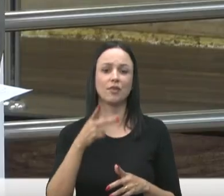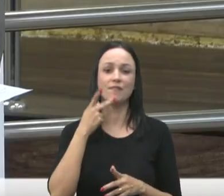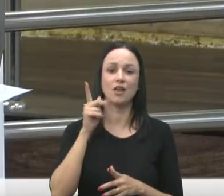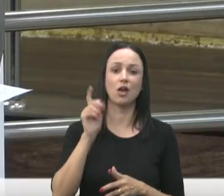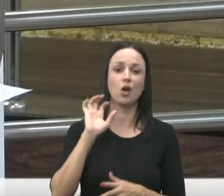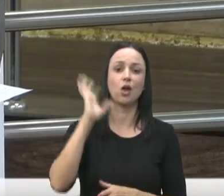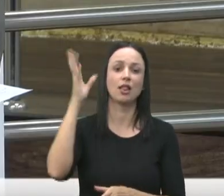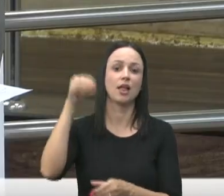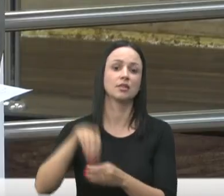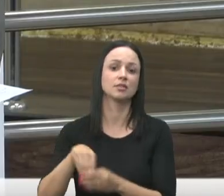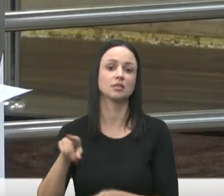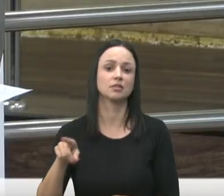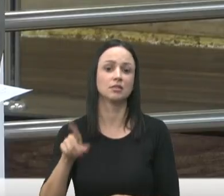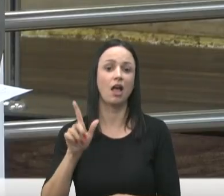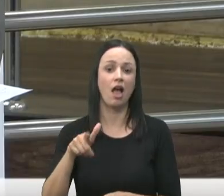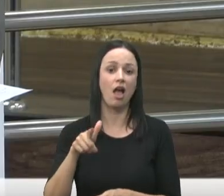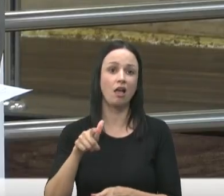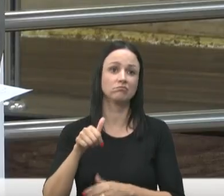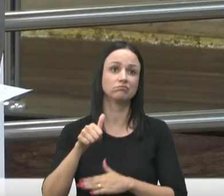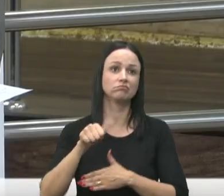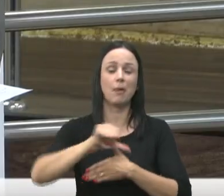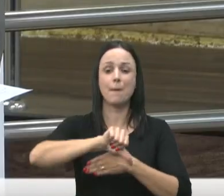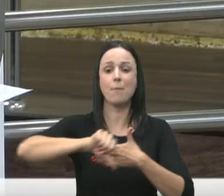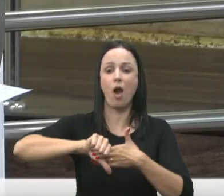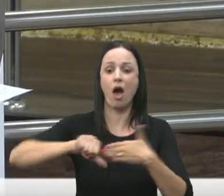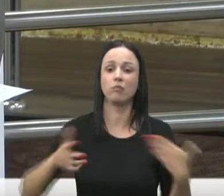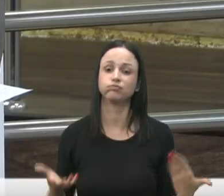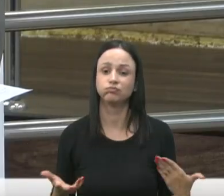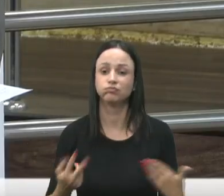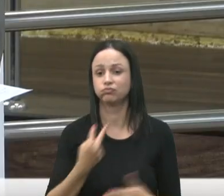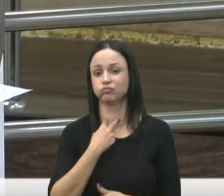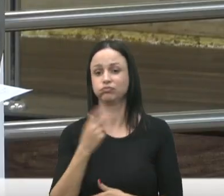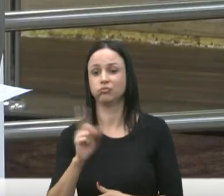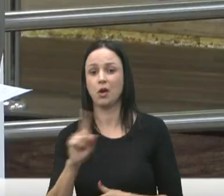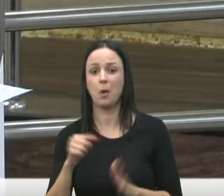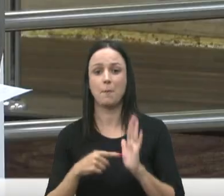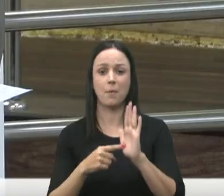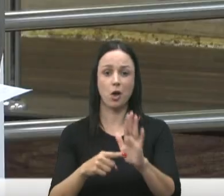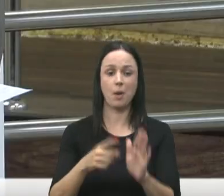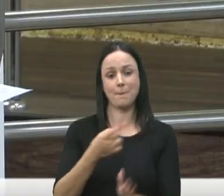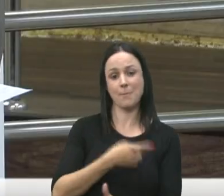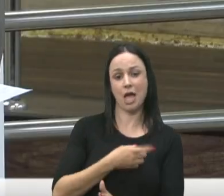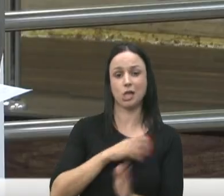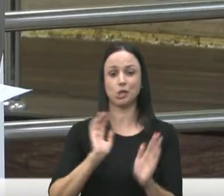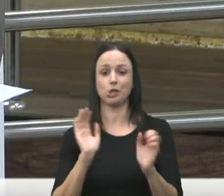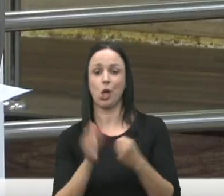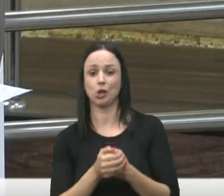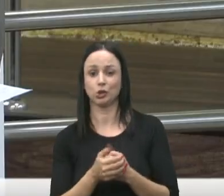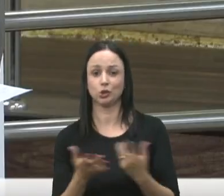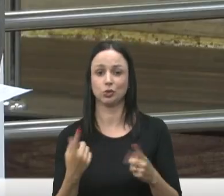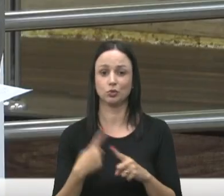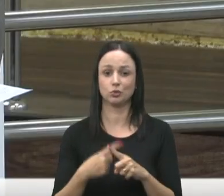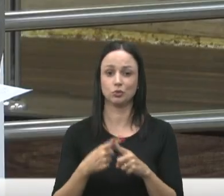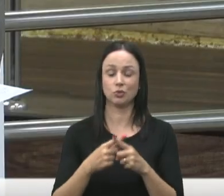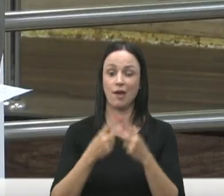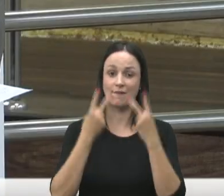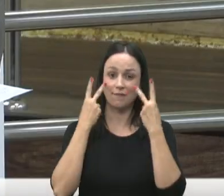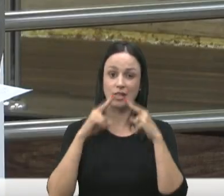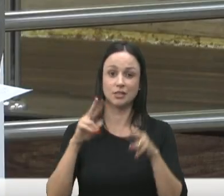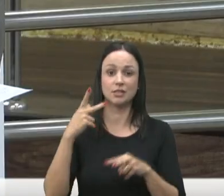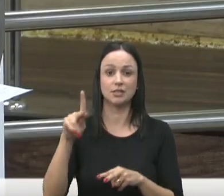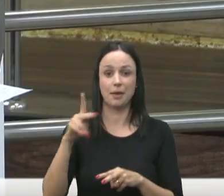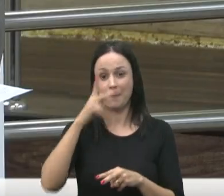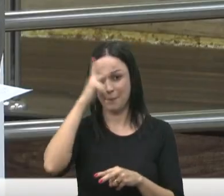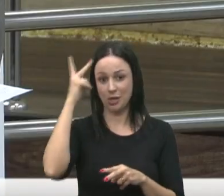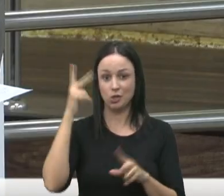acontece lá é imoral. E não pode ser mostrado, e tem que ser temido, e tem que ser escondido. Porque na visão deles, as pessoas